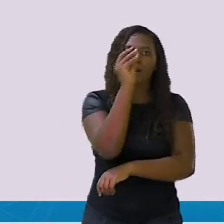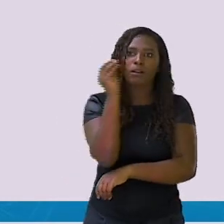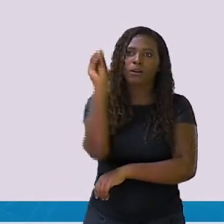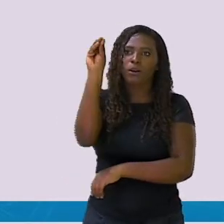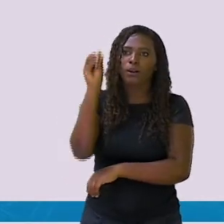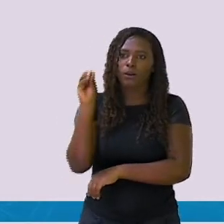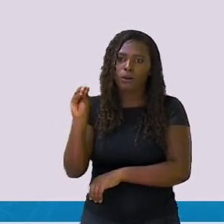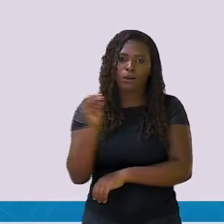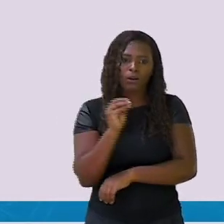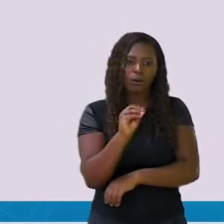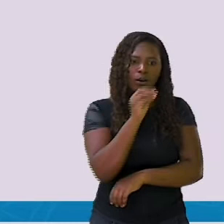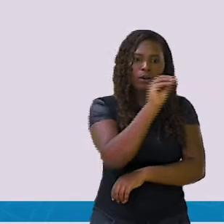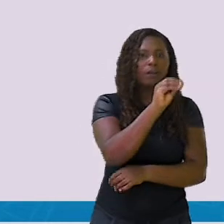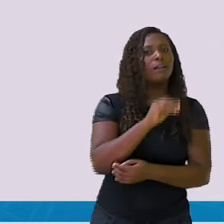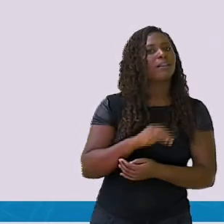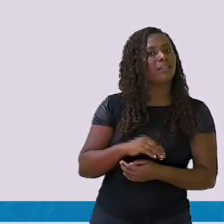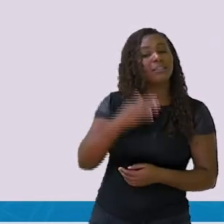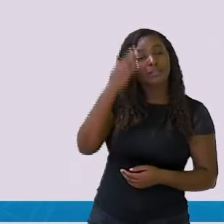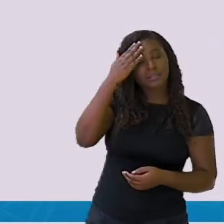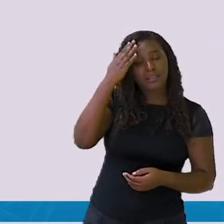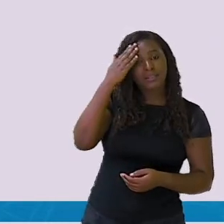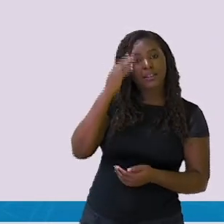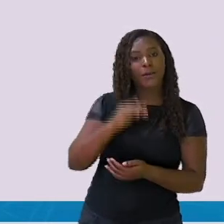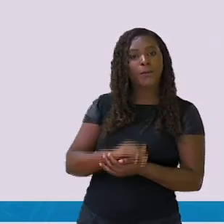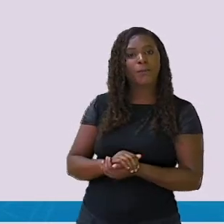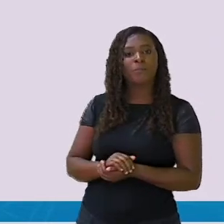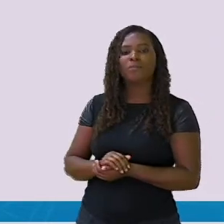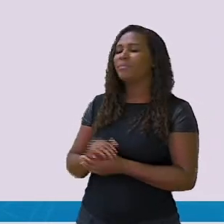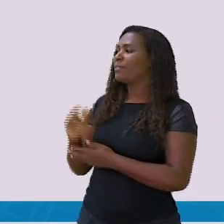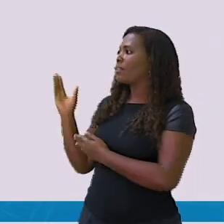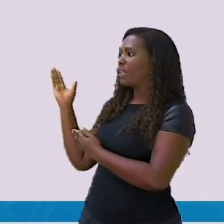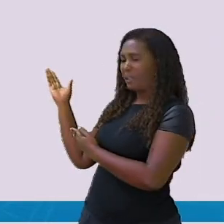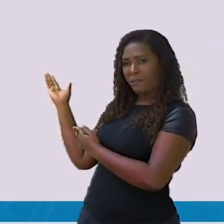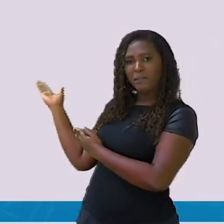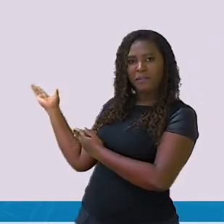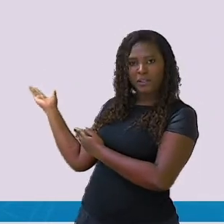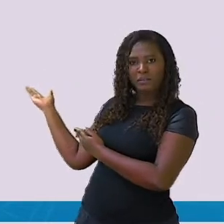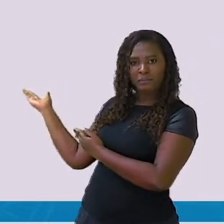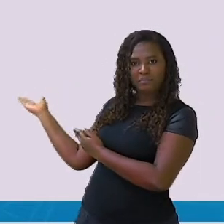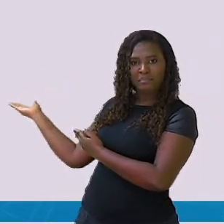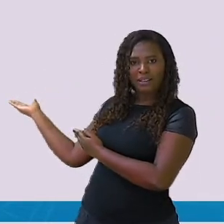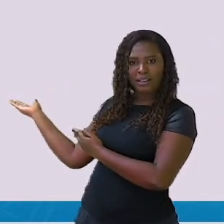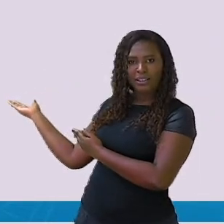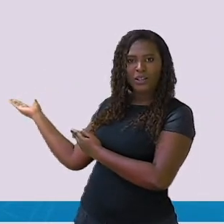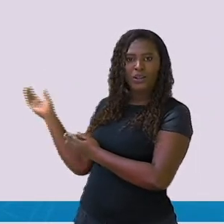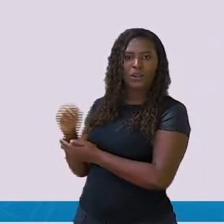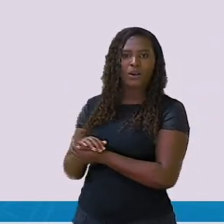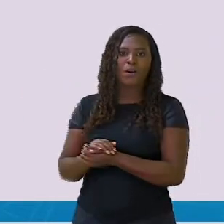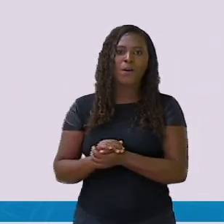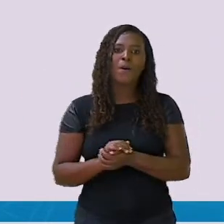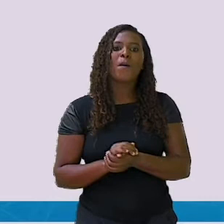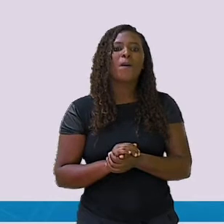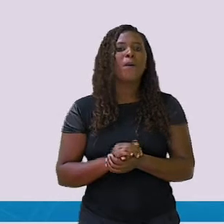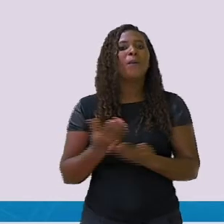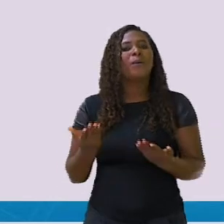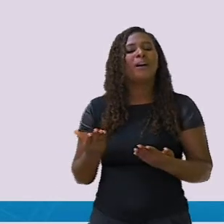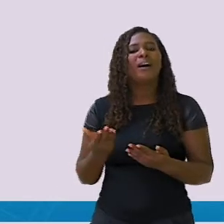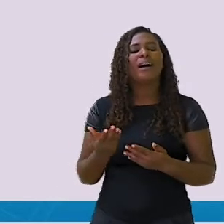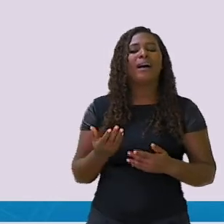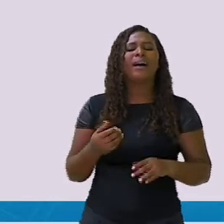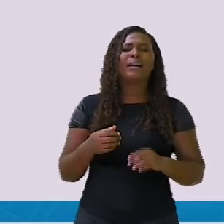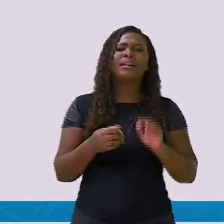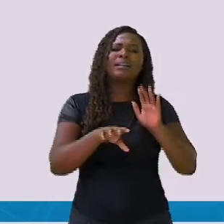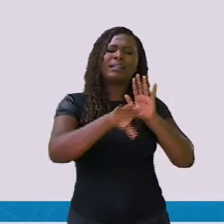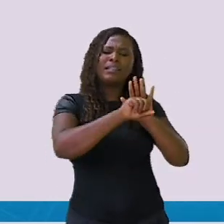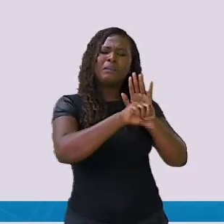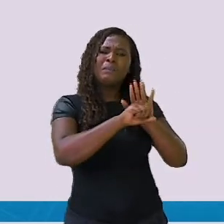imagens. Se for usar imagens, convém não serem muito grandes e ocuparem uma parte